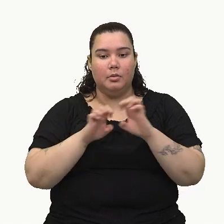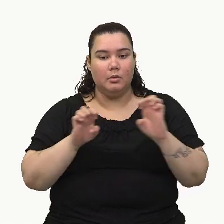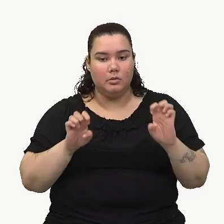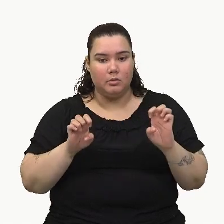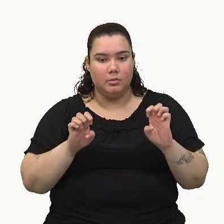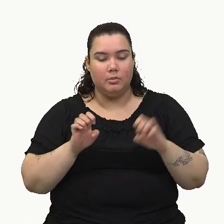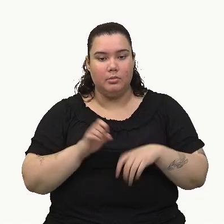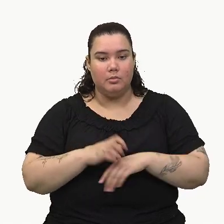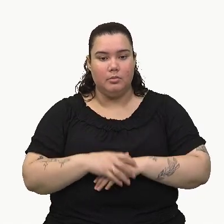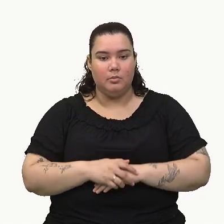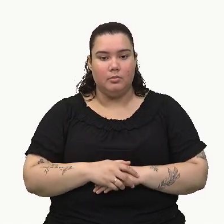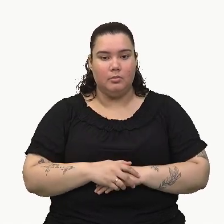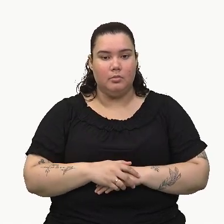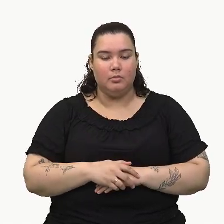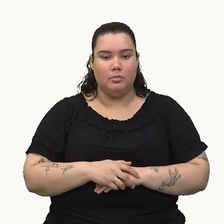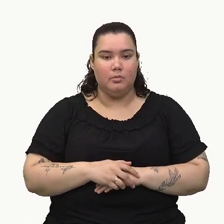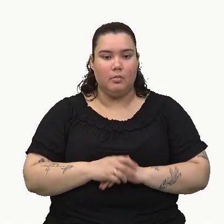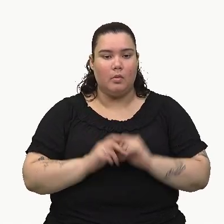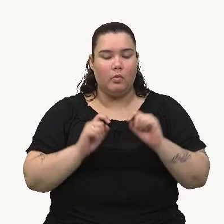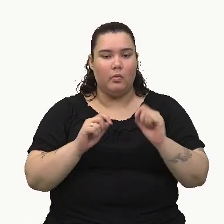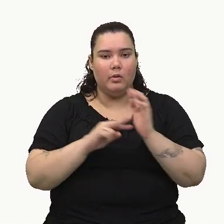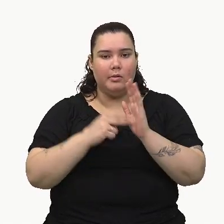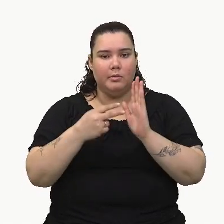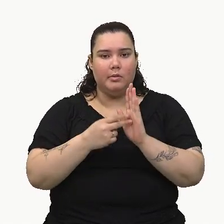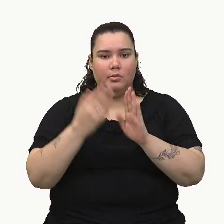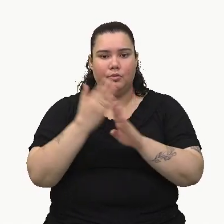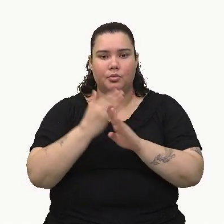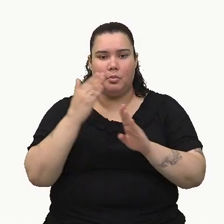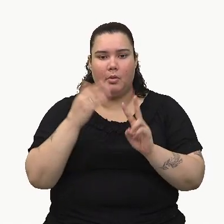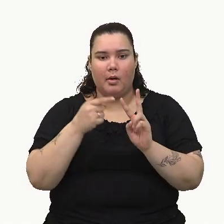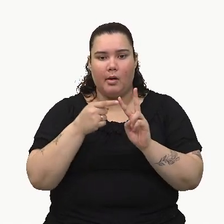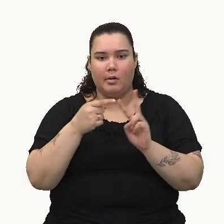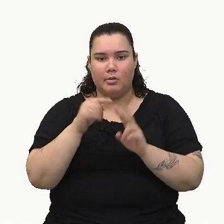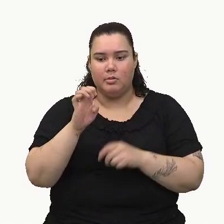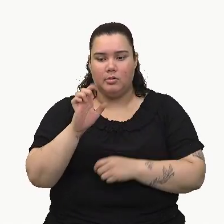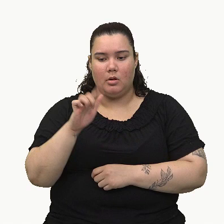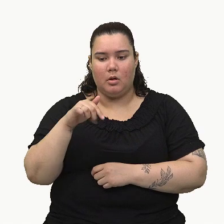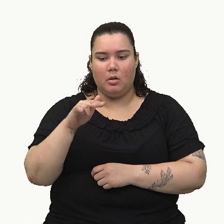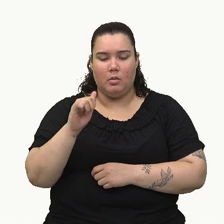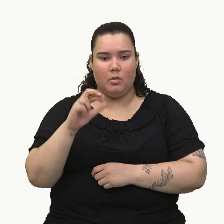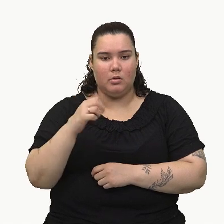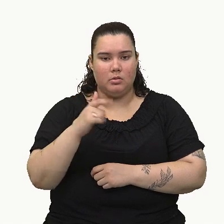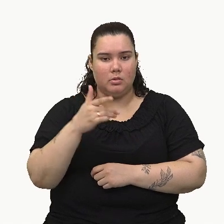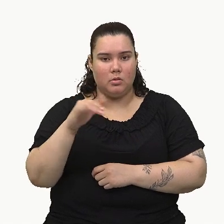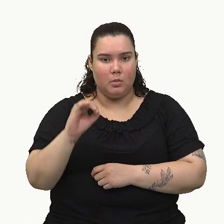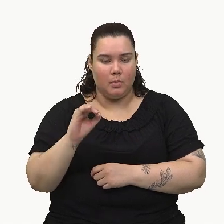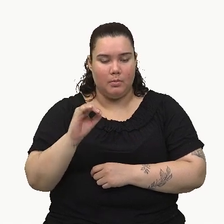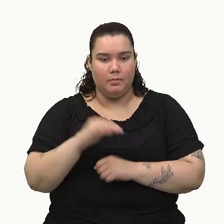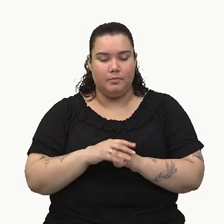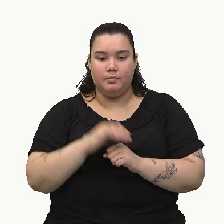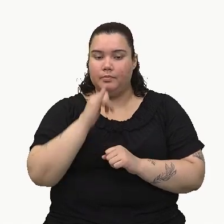quer dizer achar a raiz da equação? Quer dizer que, quando você substituir